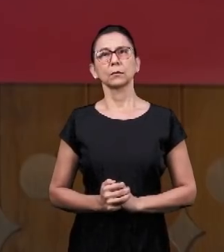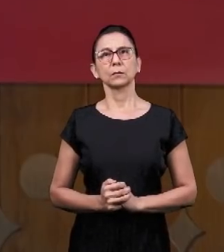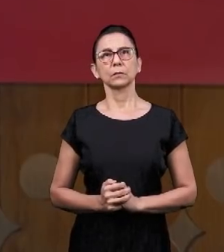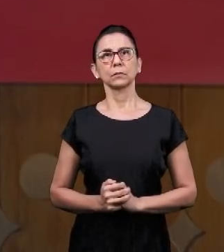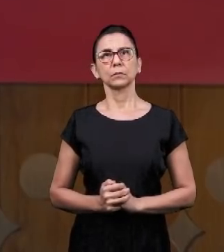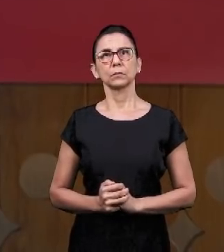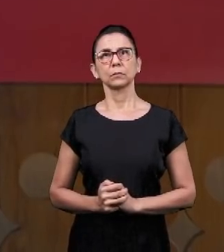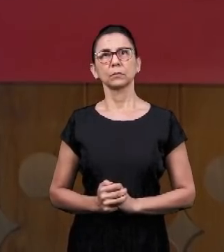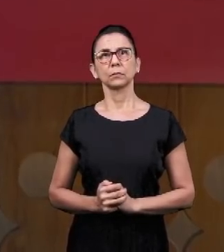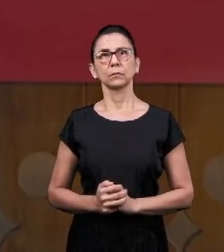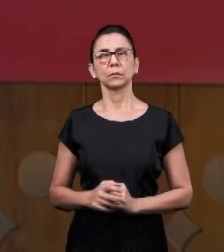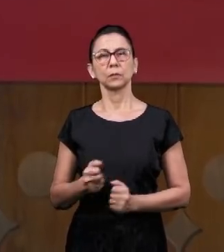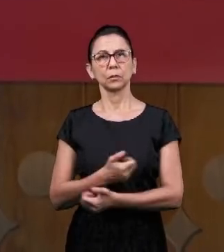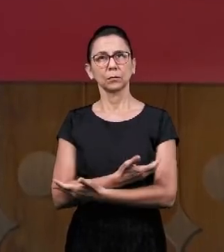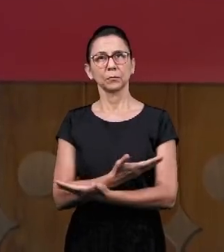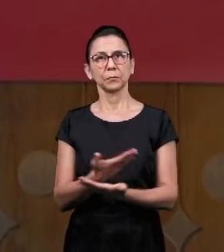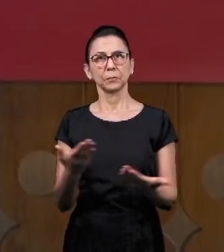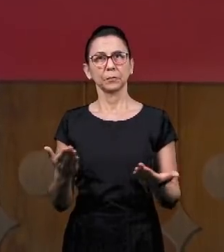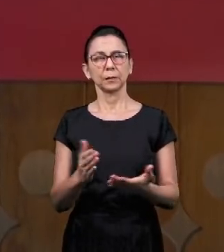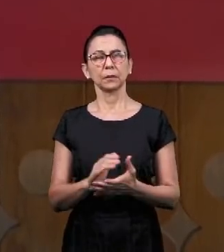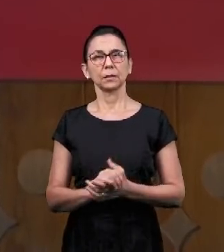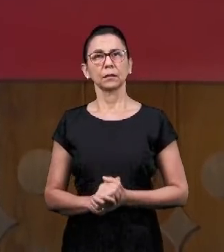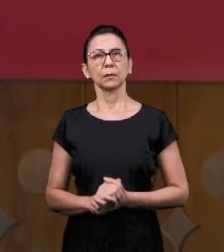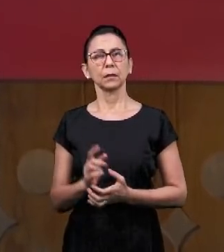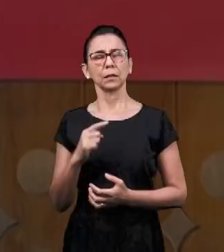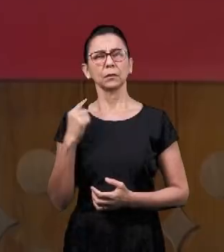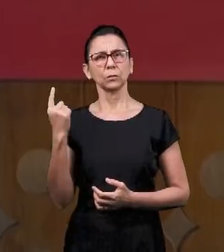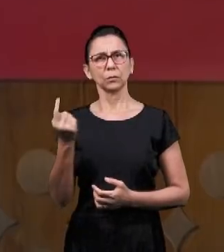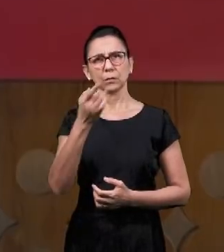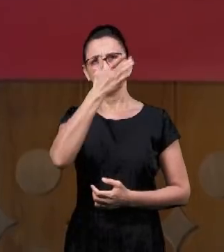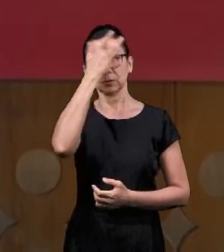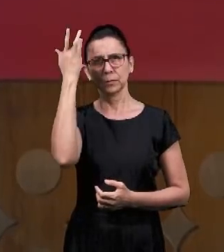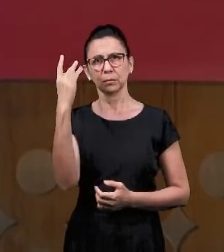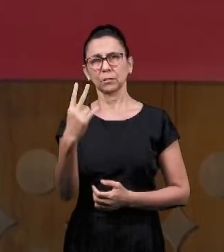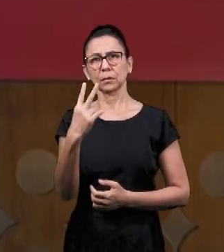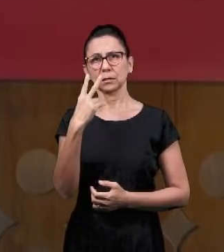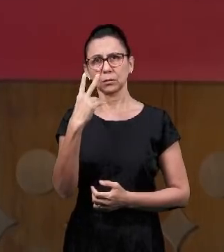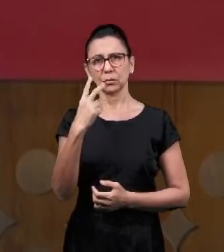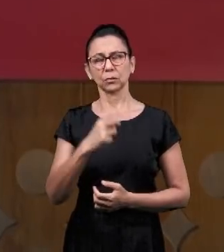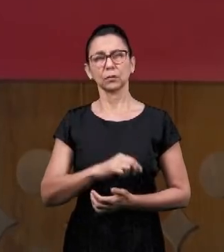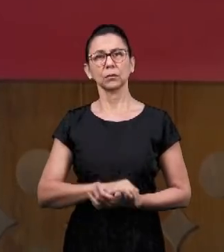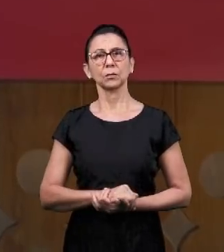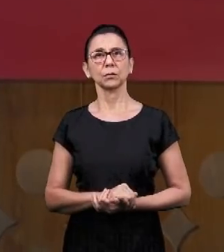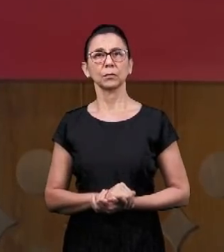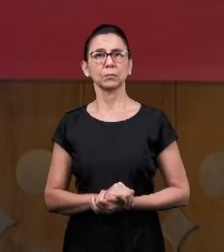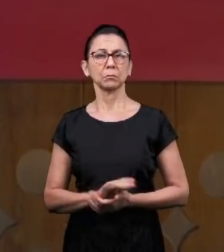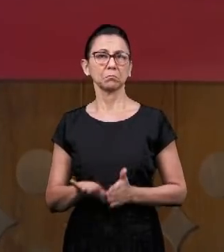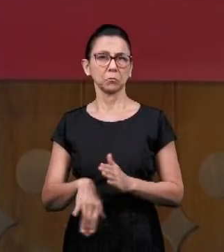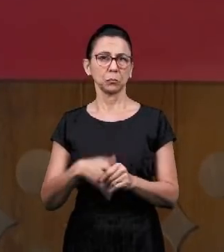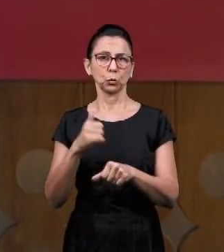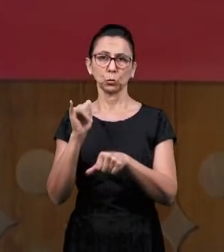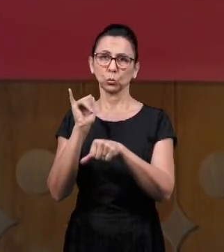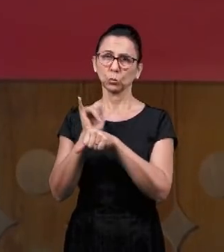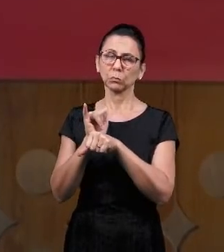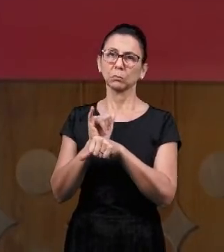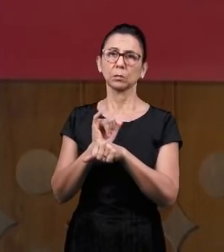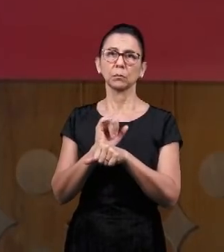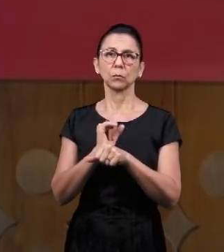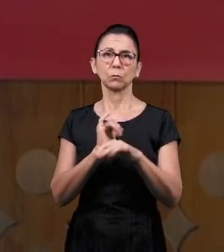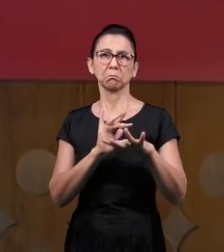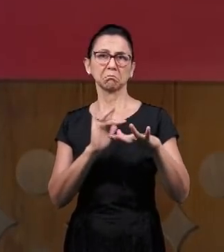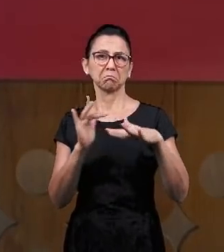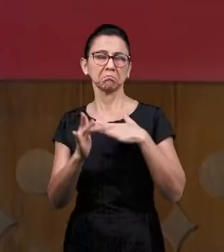Eu quero saudar a todos os nossos irmãos que estão ligados conosco através de YouTube ou através da